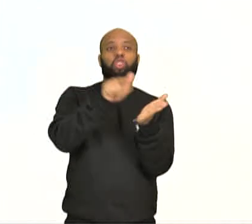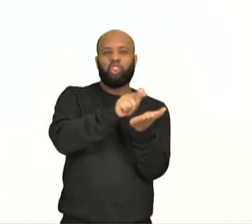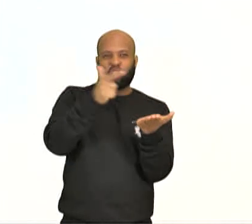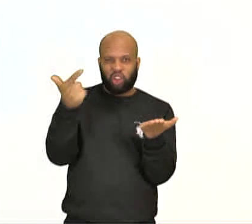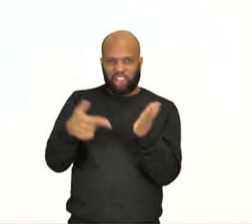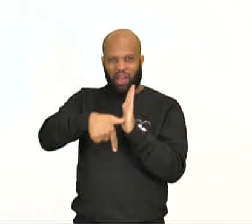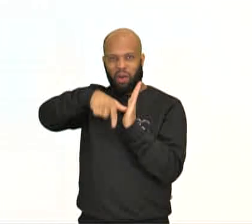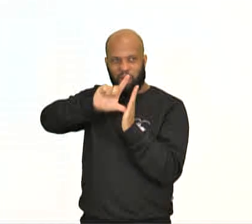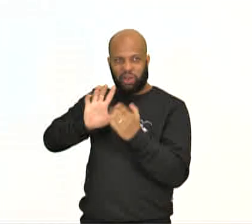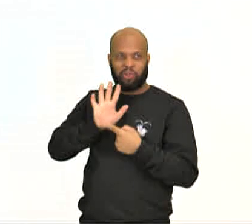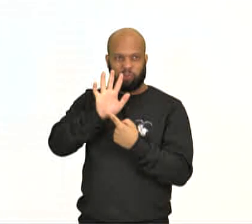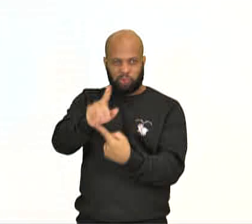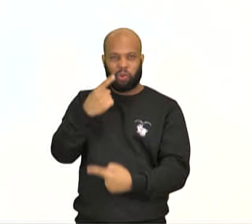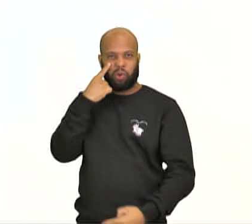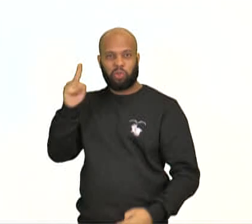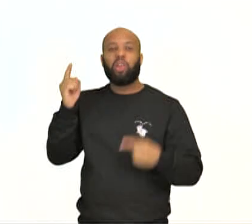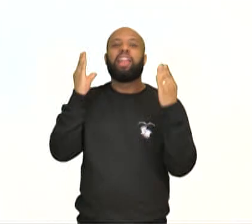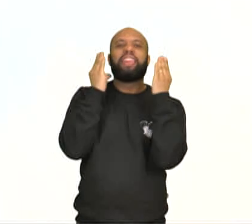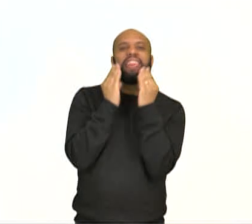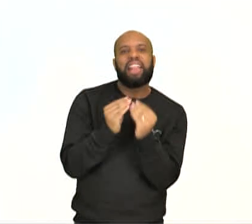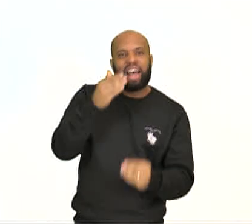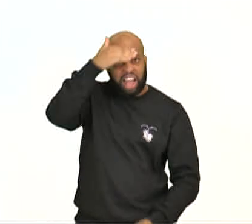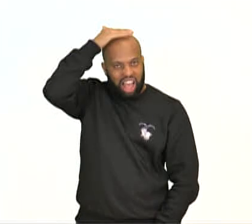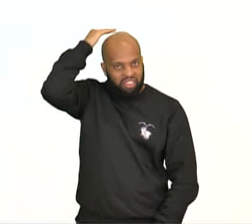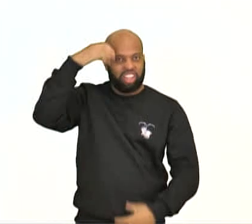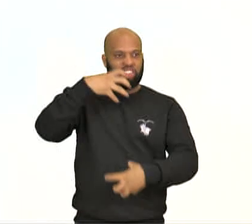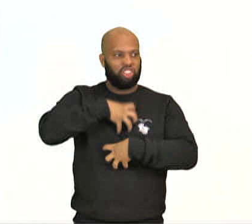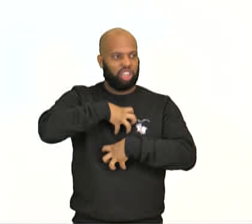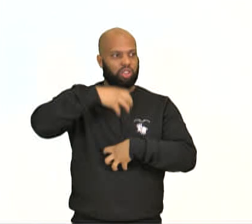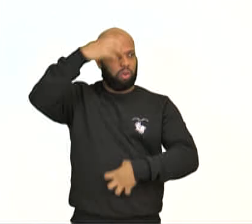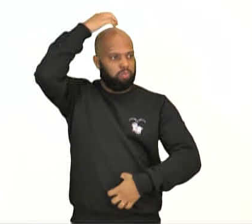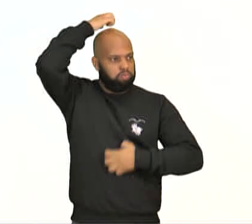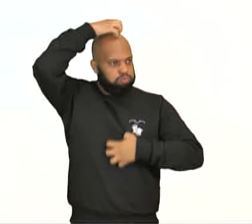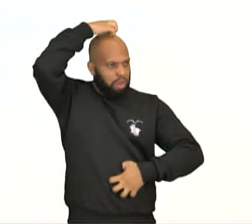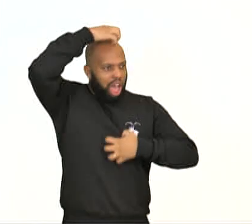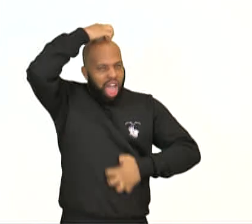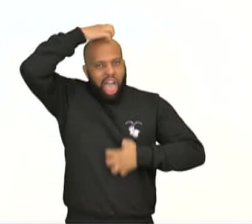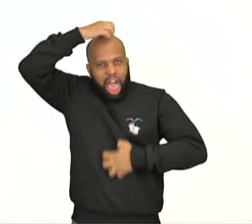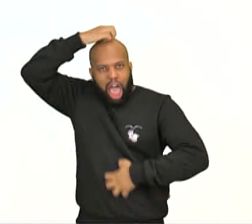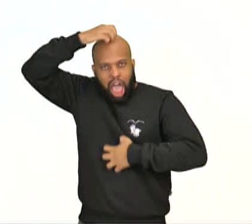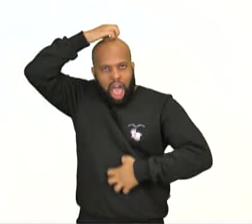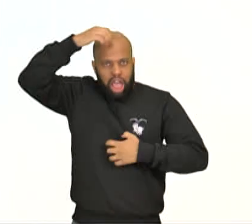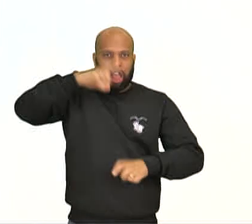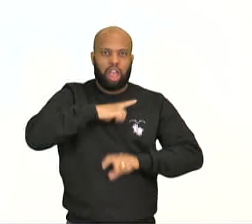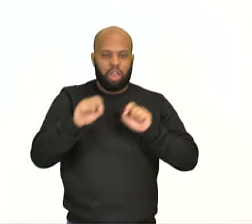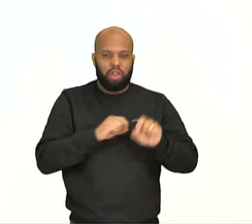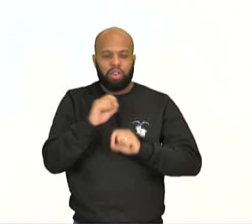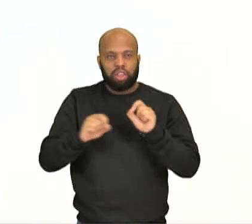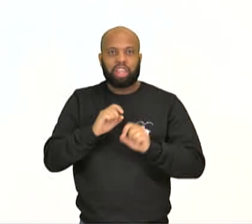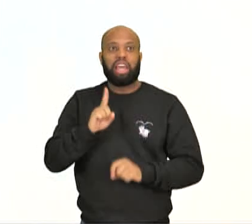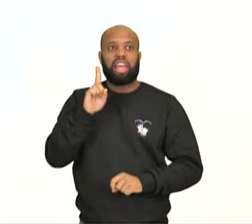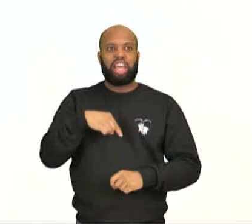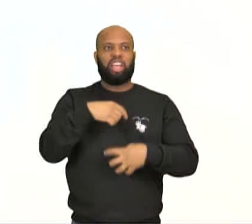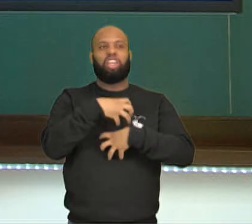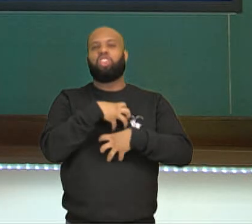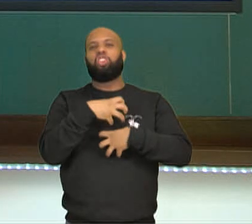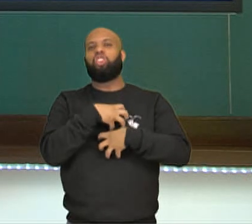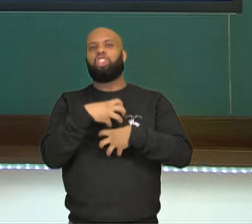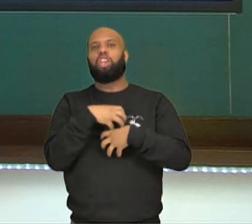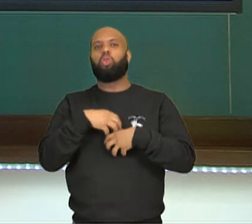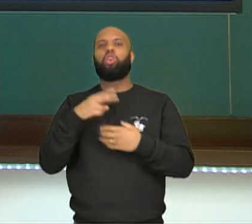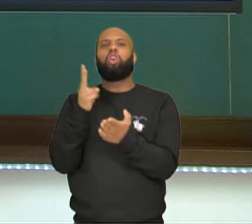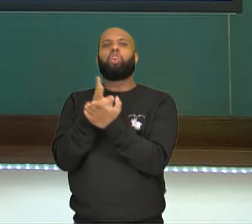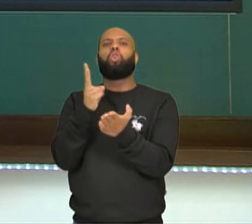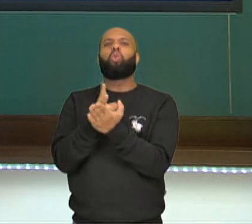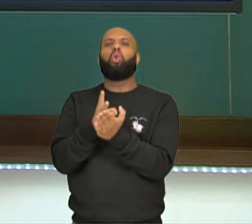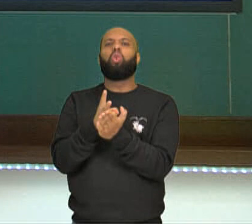Hornet, aquela que vocês viram aqui nessa imagem, ela está reforçando o senso comum, a famosa frase errada.